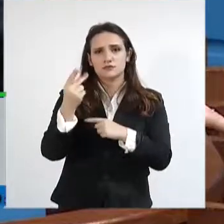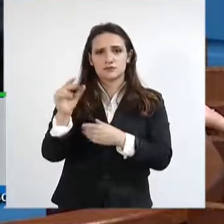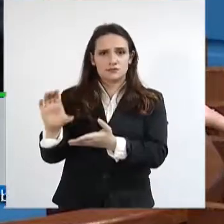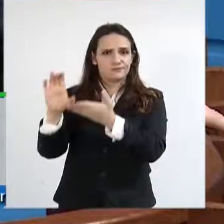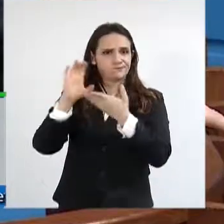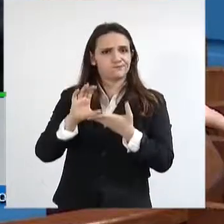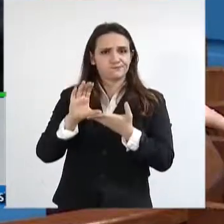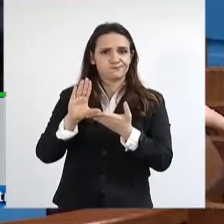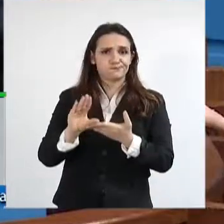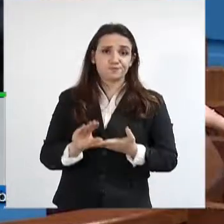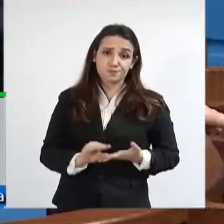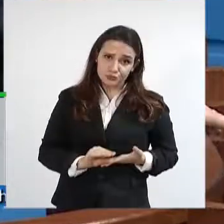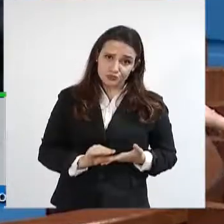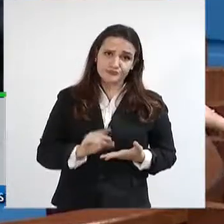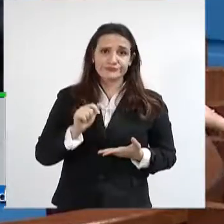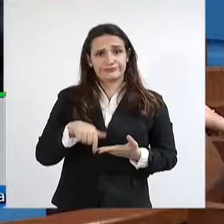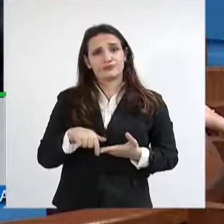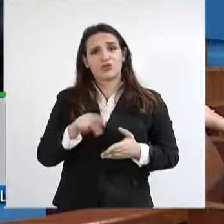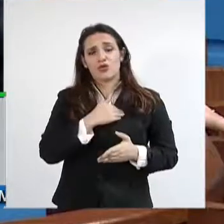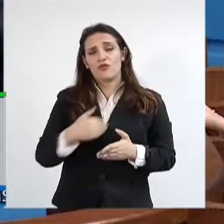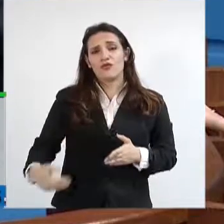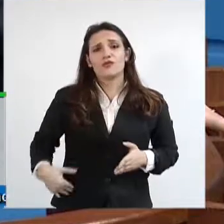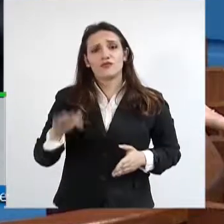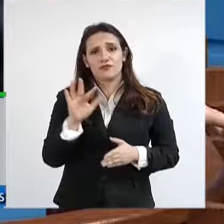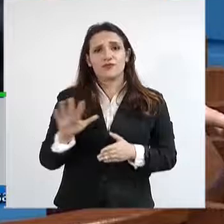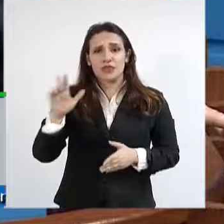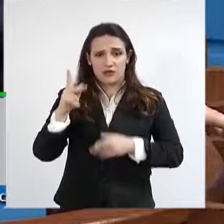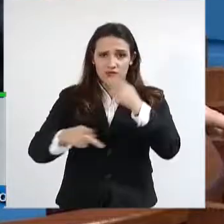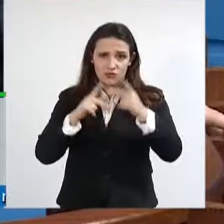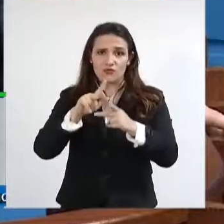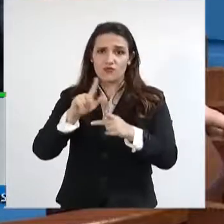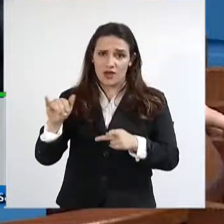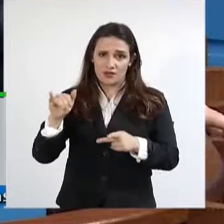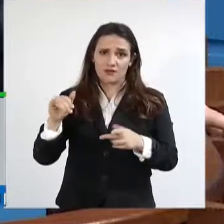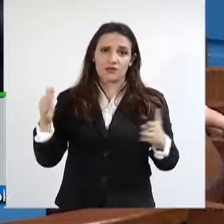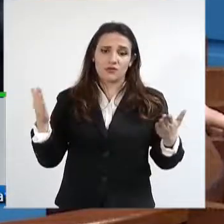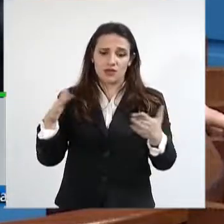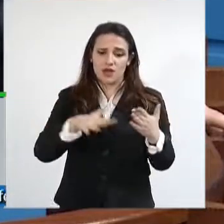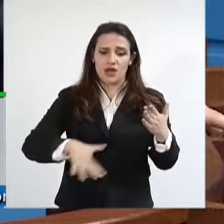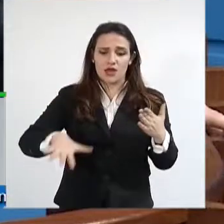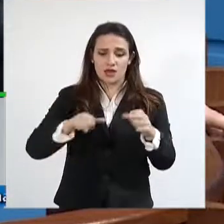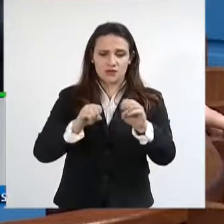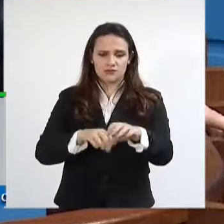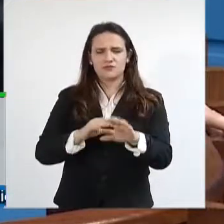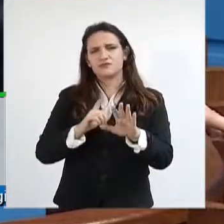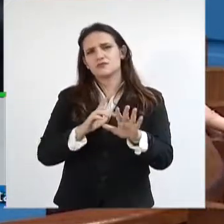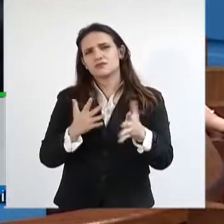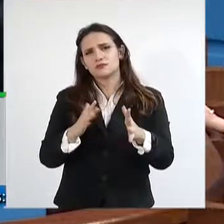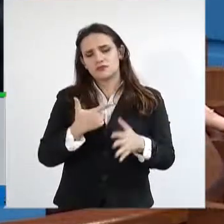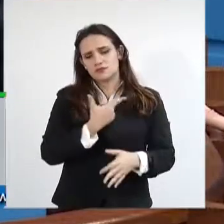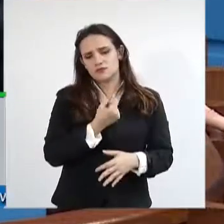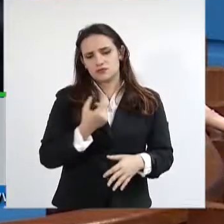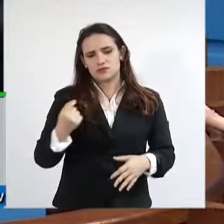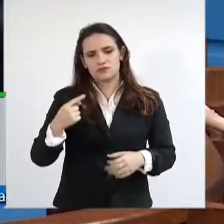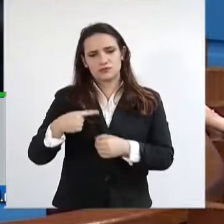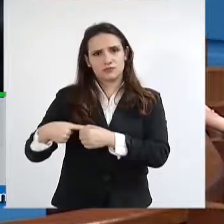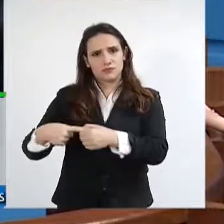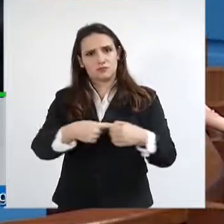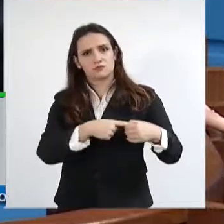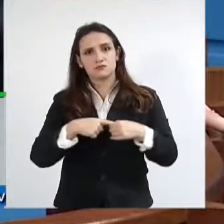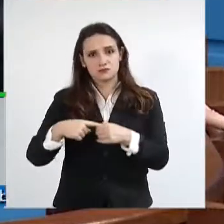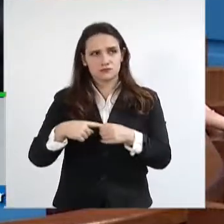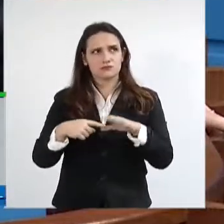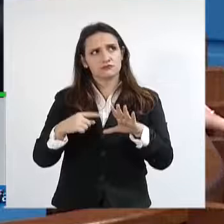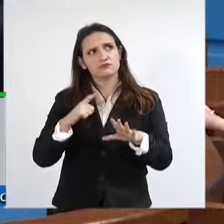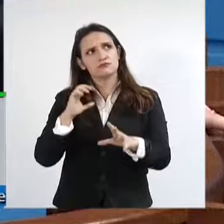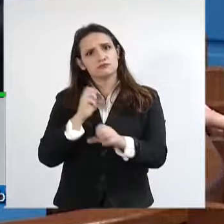anunciado pelo governo federal na área da educação. Mais de 200 cidades,